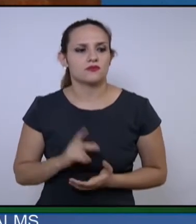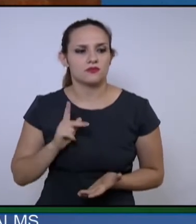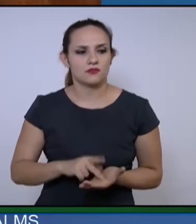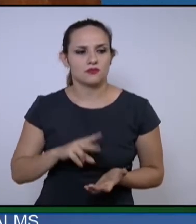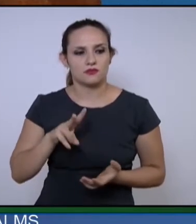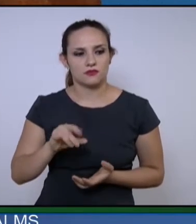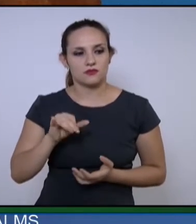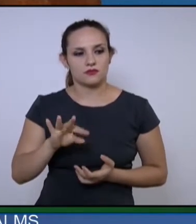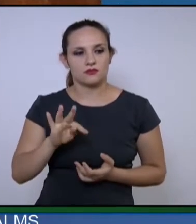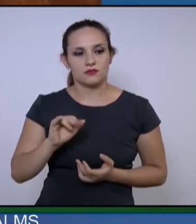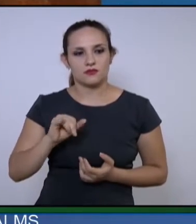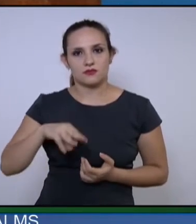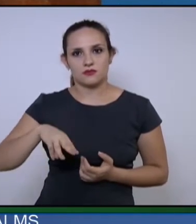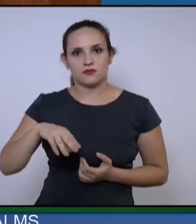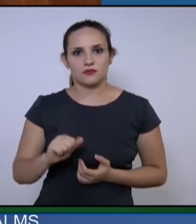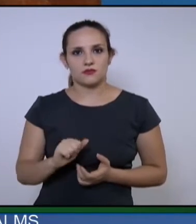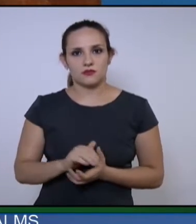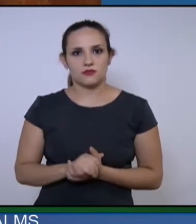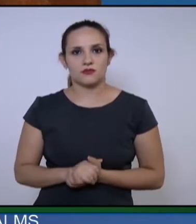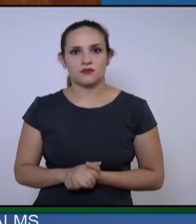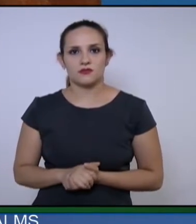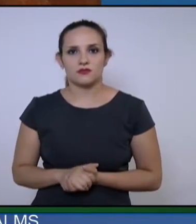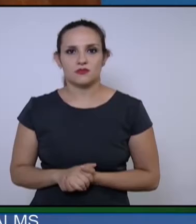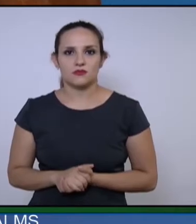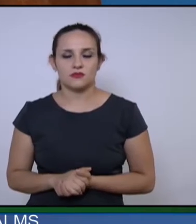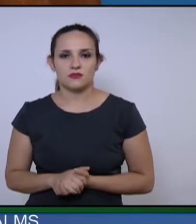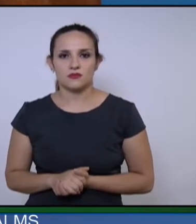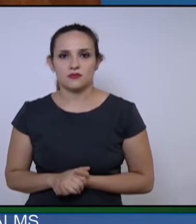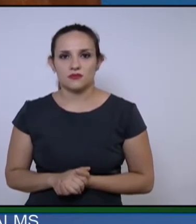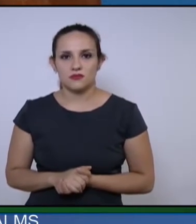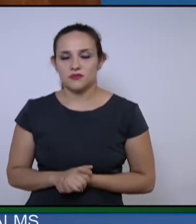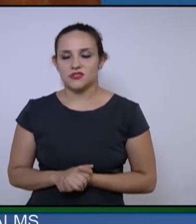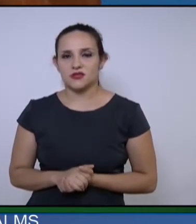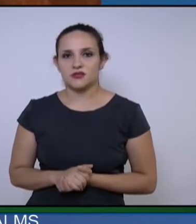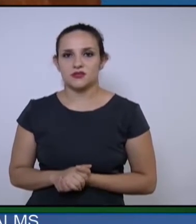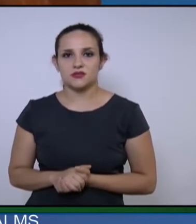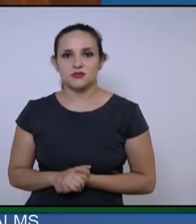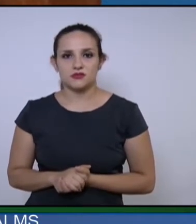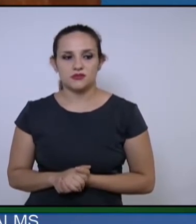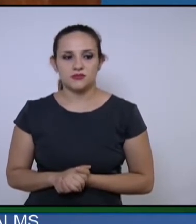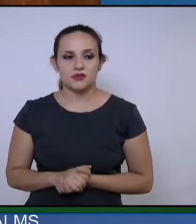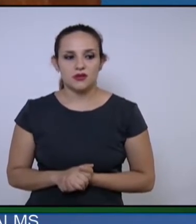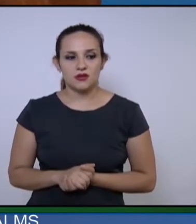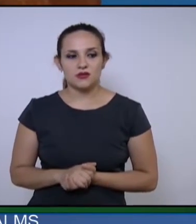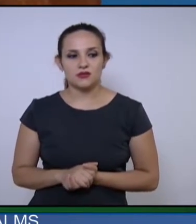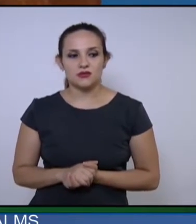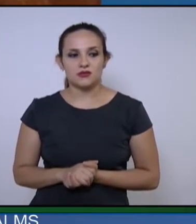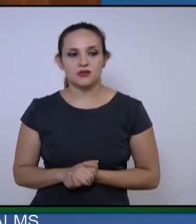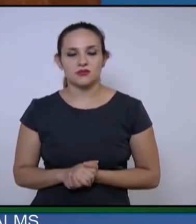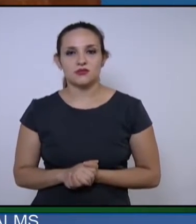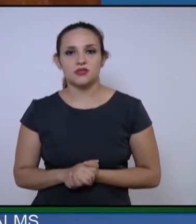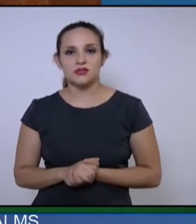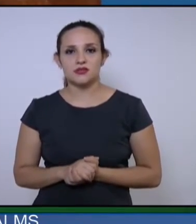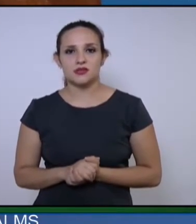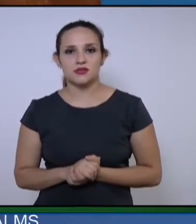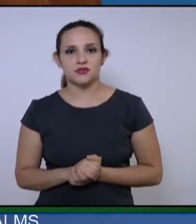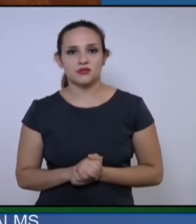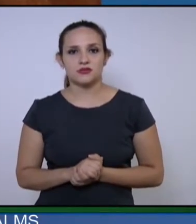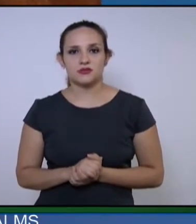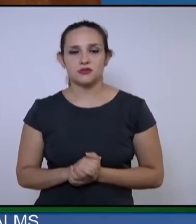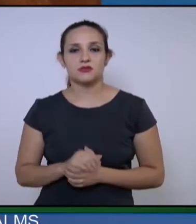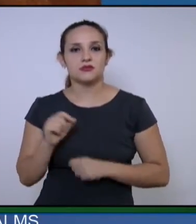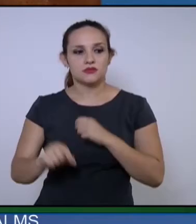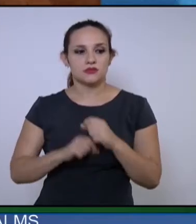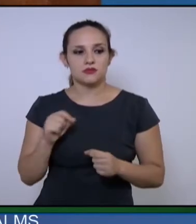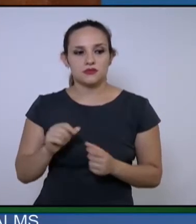vítimas, os culpados por esses criminosos. Crime, como eu disse, é escolha. Crime